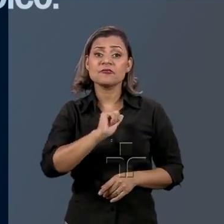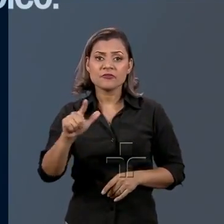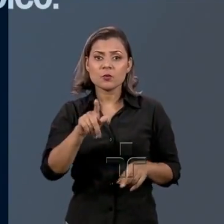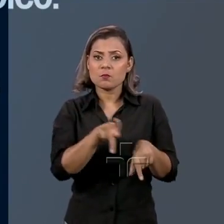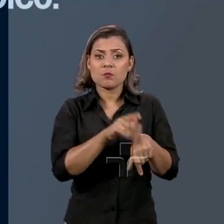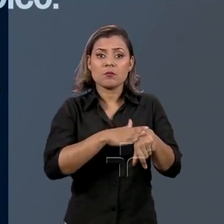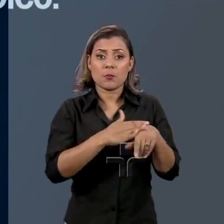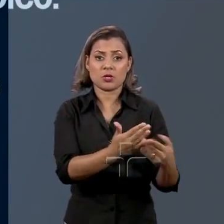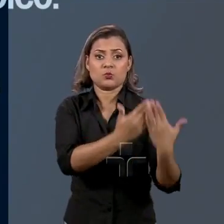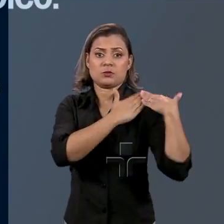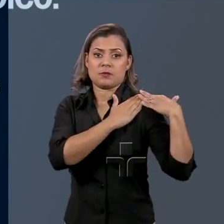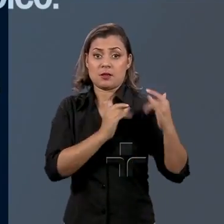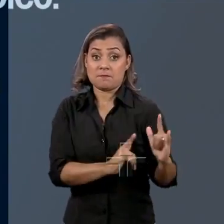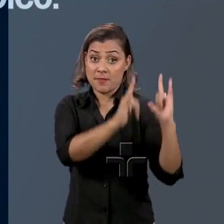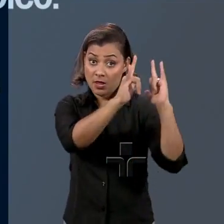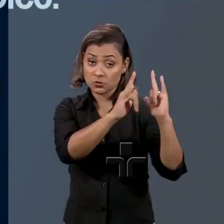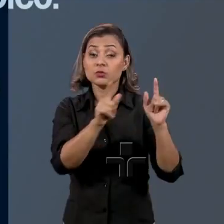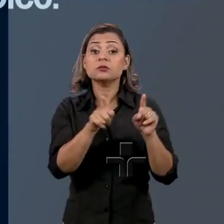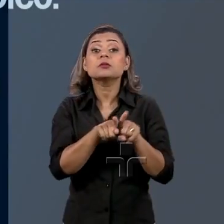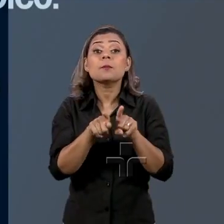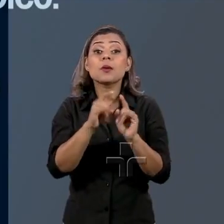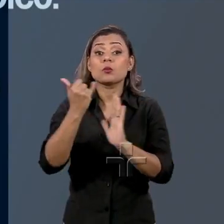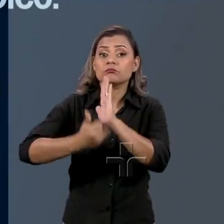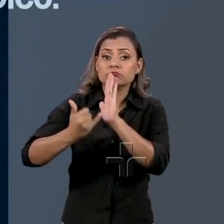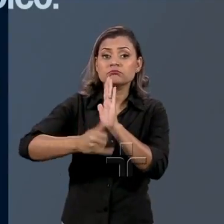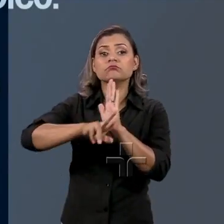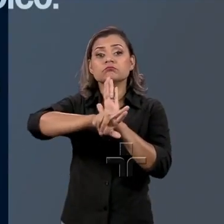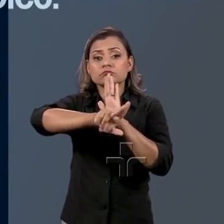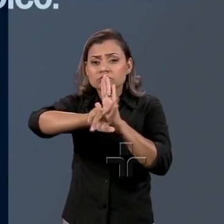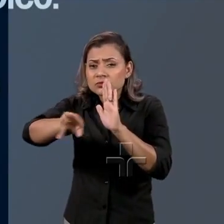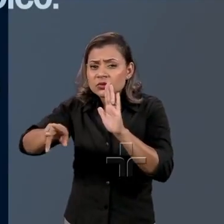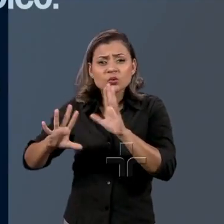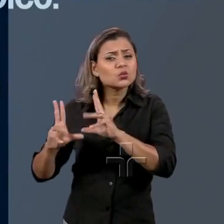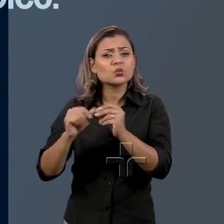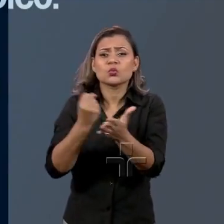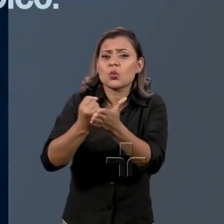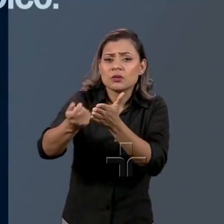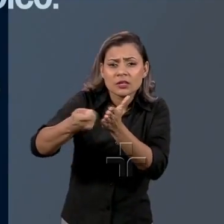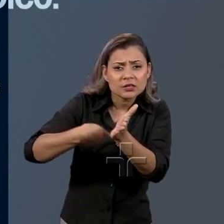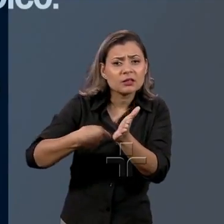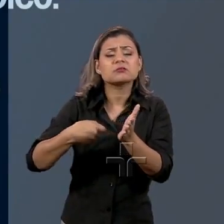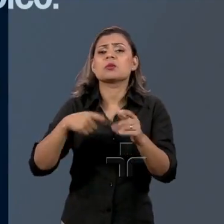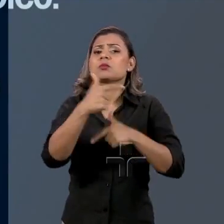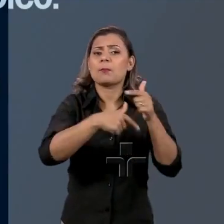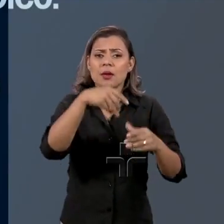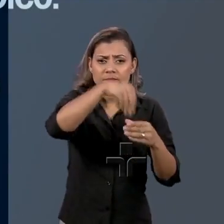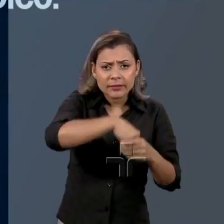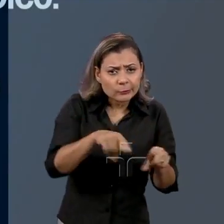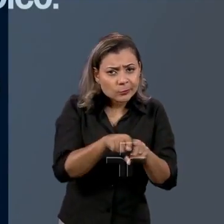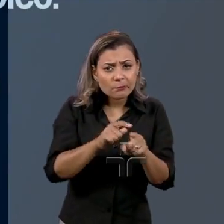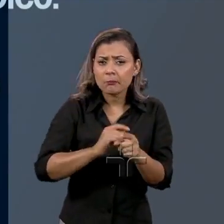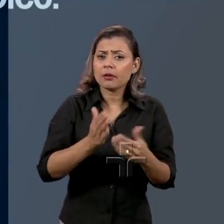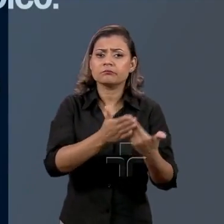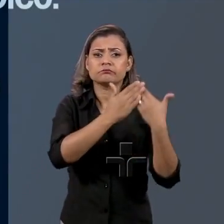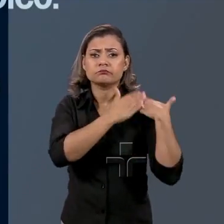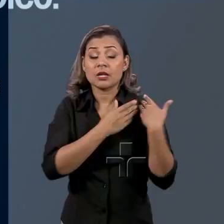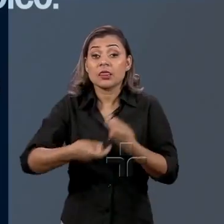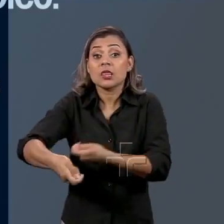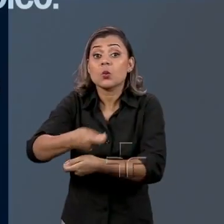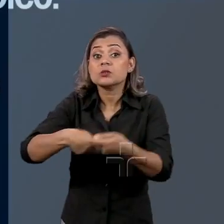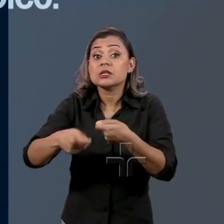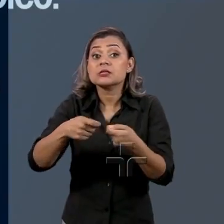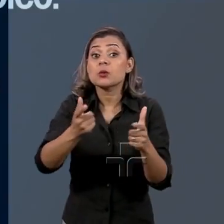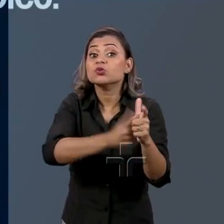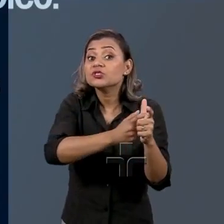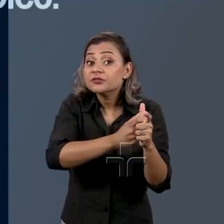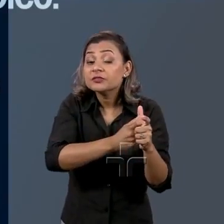Também é responsável pelas questões fiscais, tributárias, contratação de prestadores de serviços, negociação com